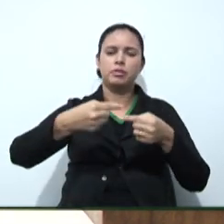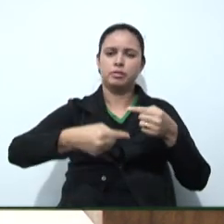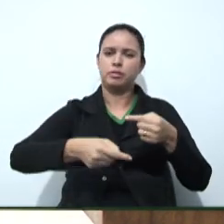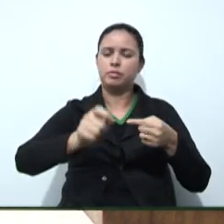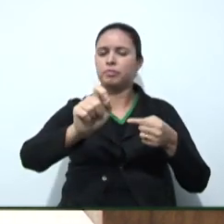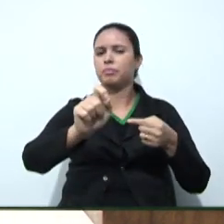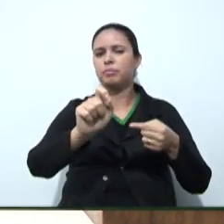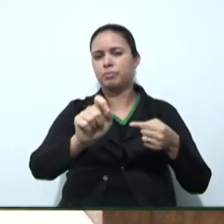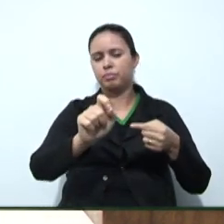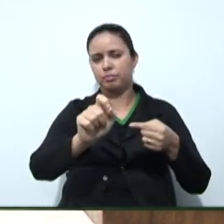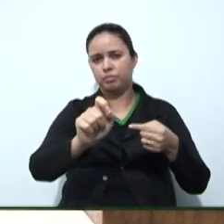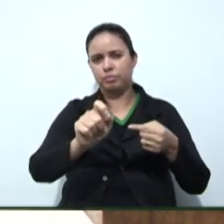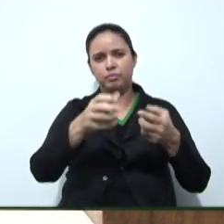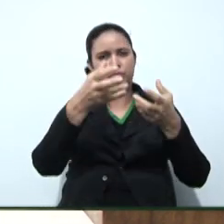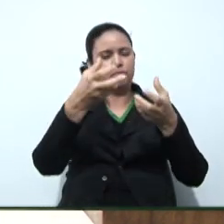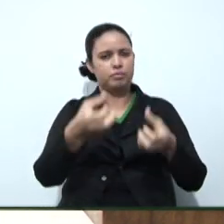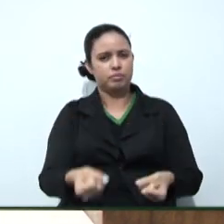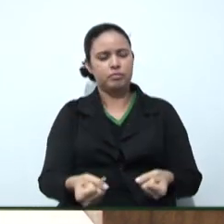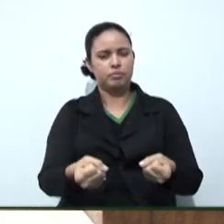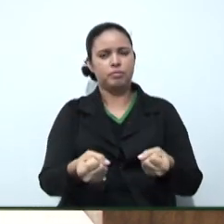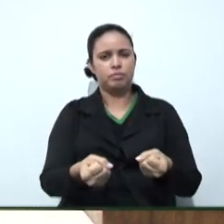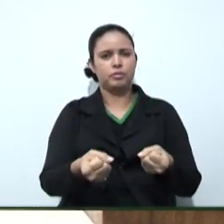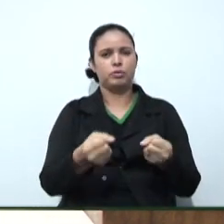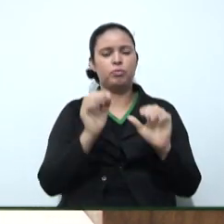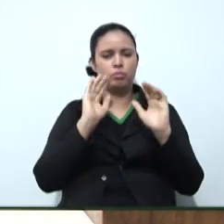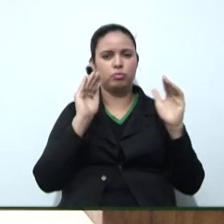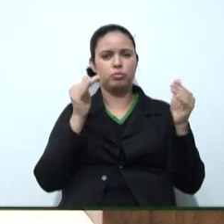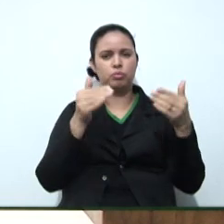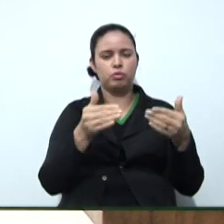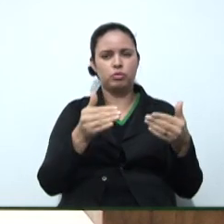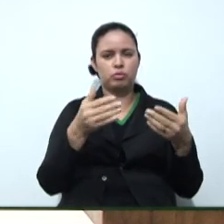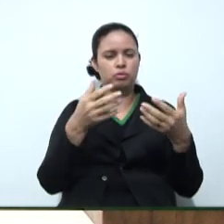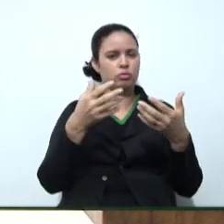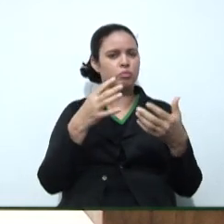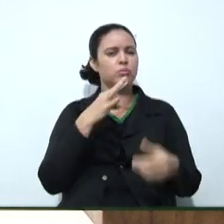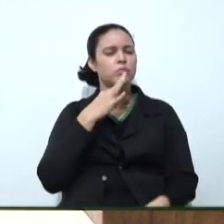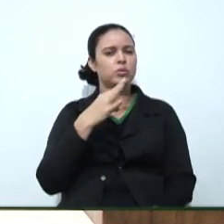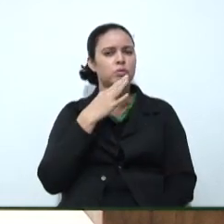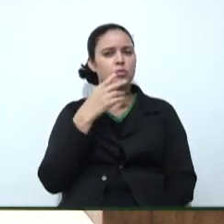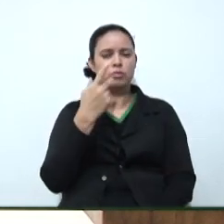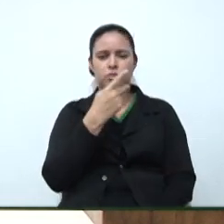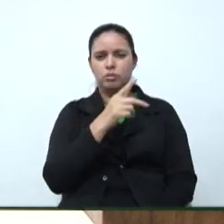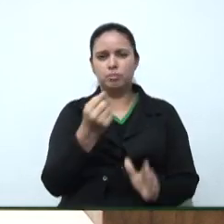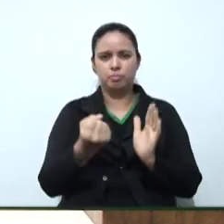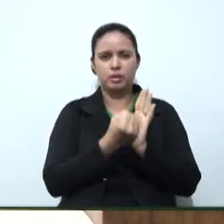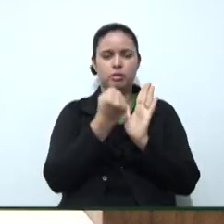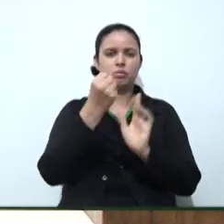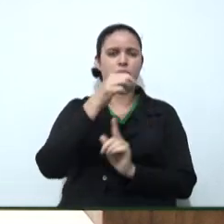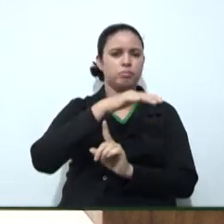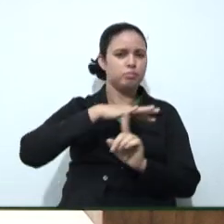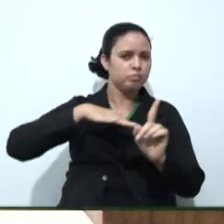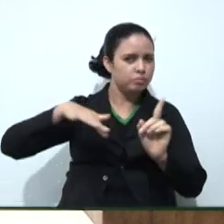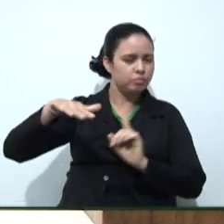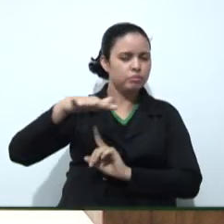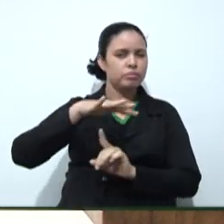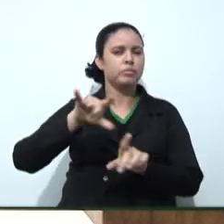adotar uma perspectiva de reconhecer os seus impactos ambientais,